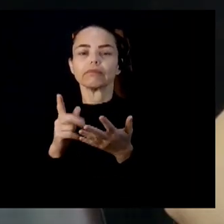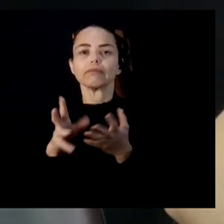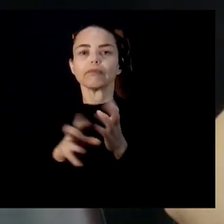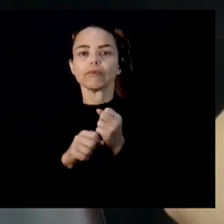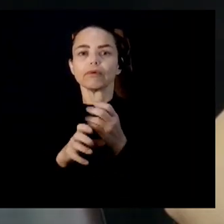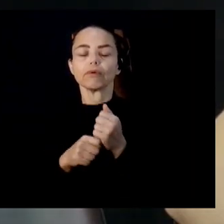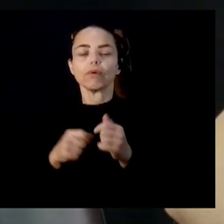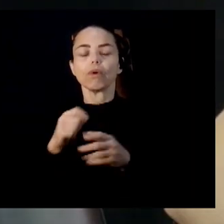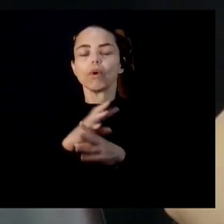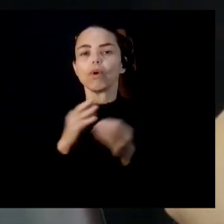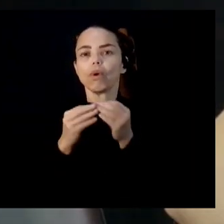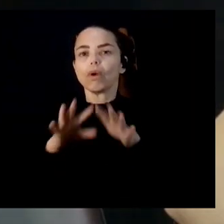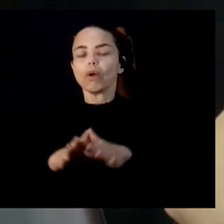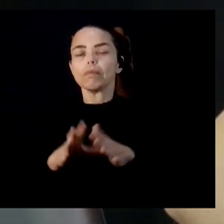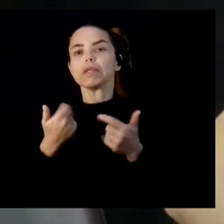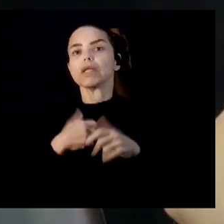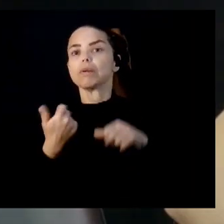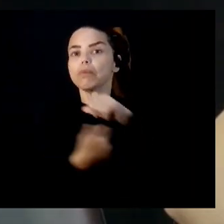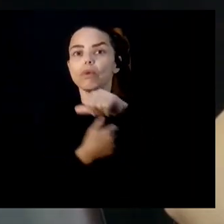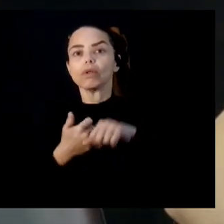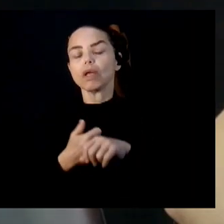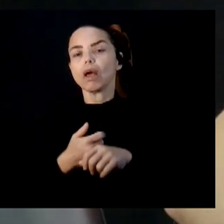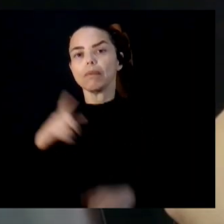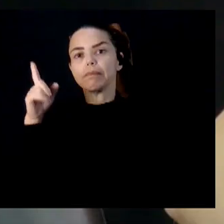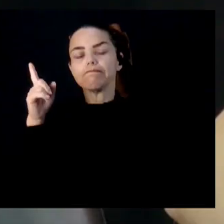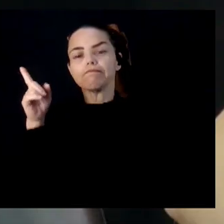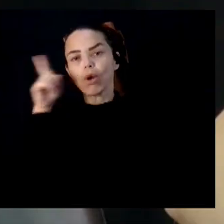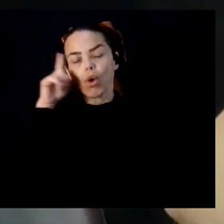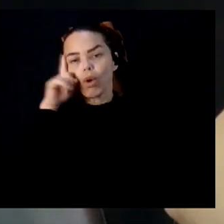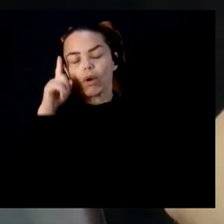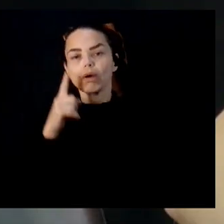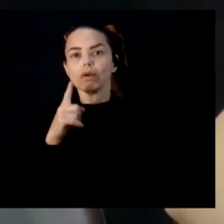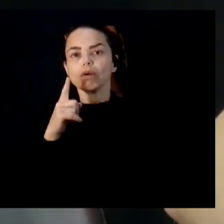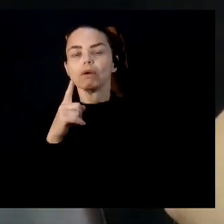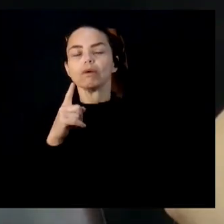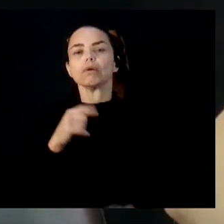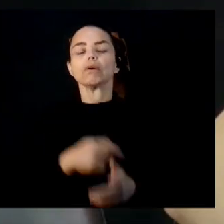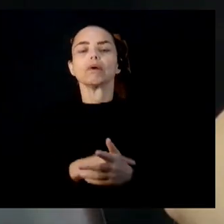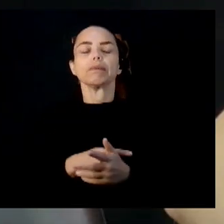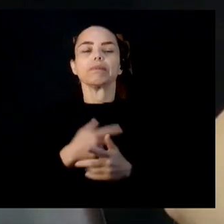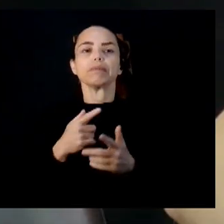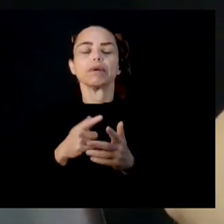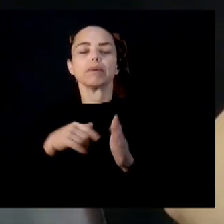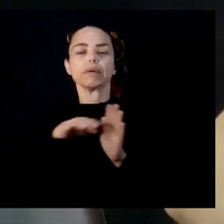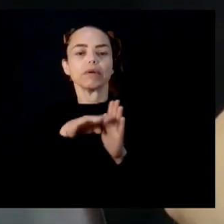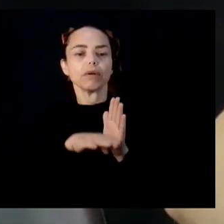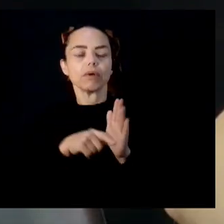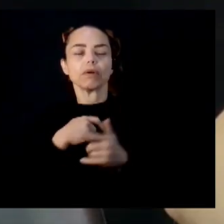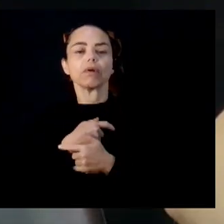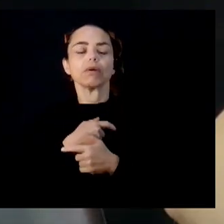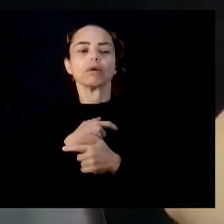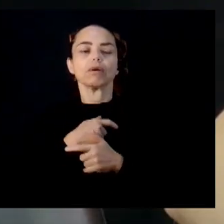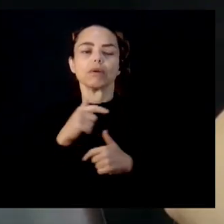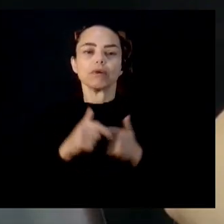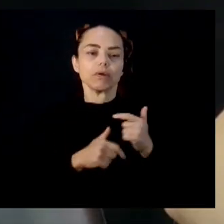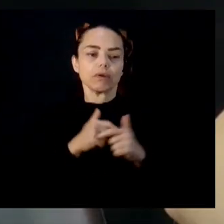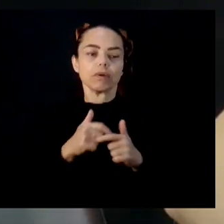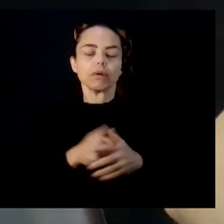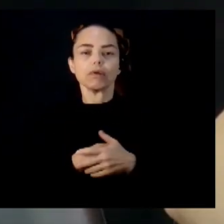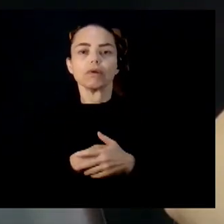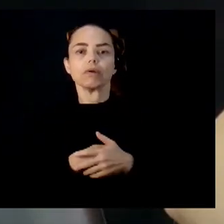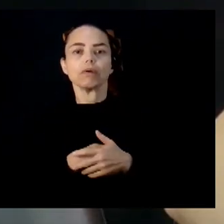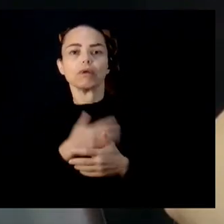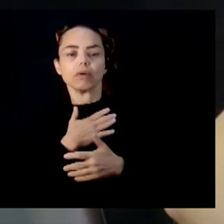de conforto. E aí eu vou precisar aumentar meu repertório, aumentar minha funcionalidade em relação à